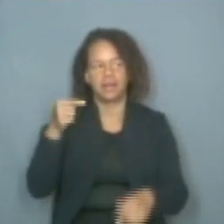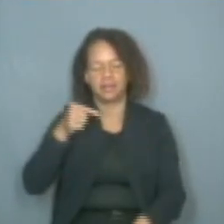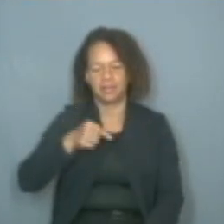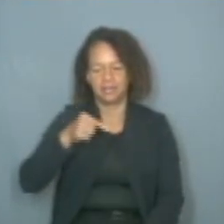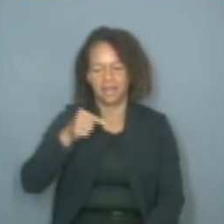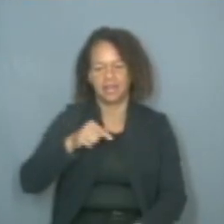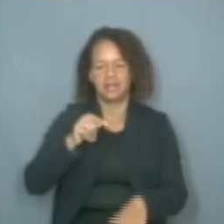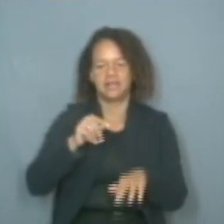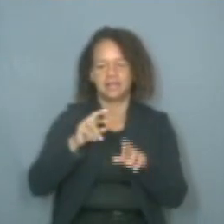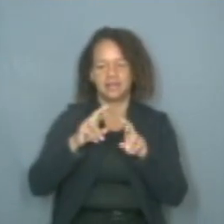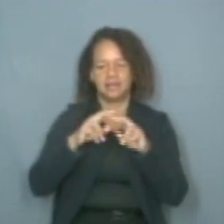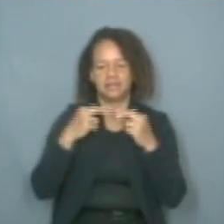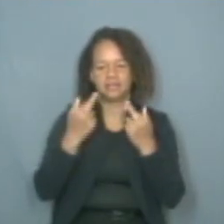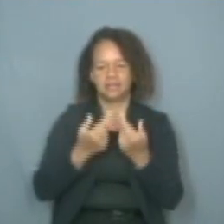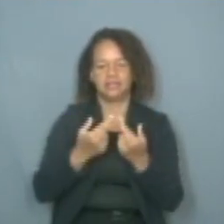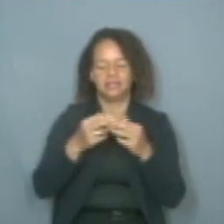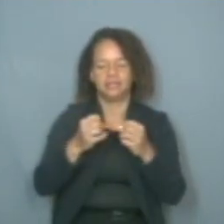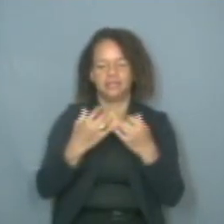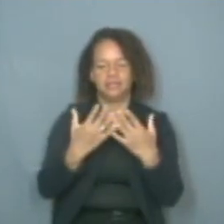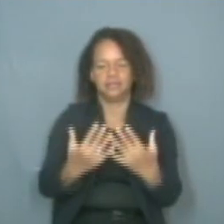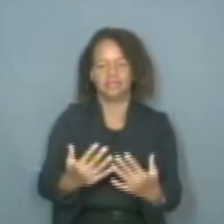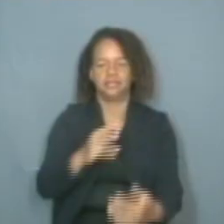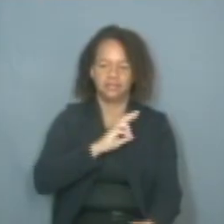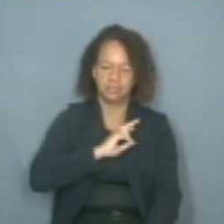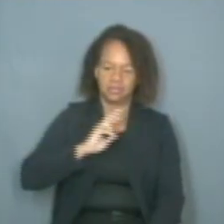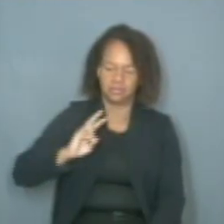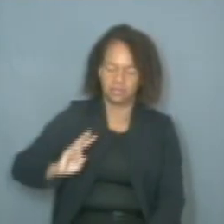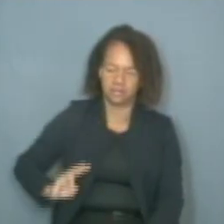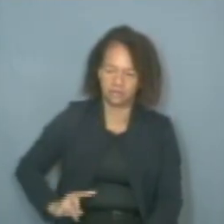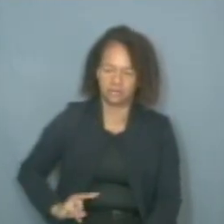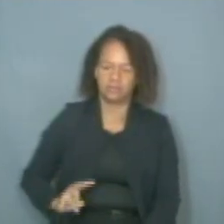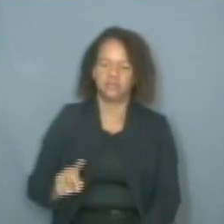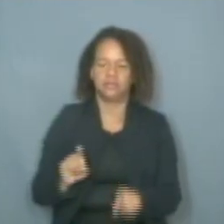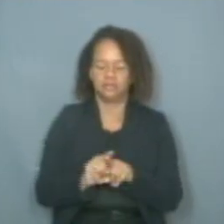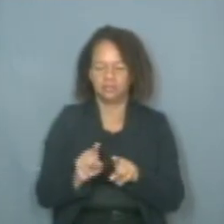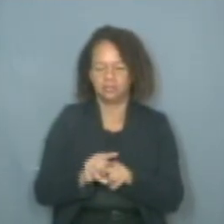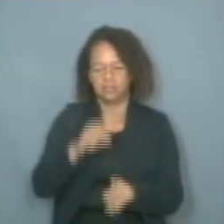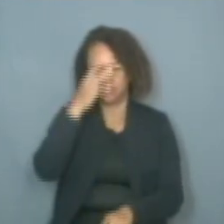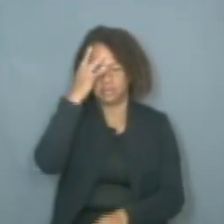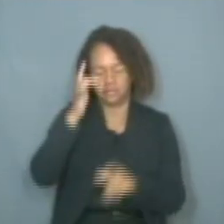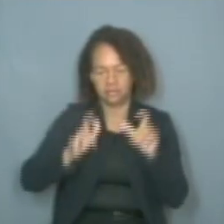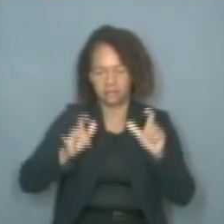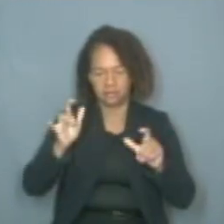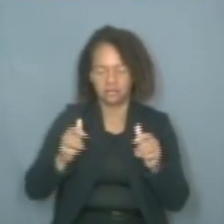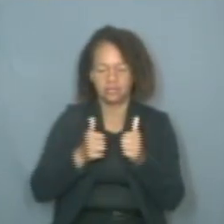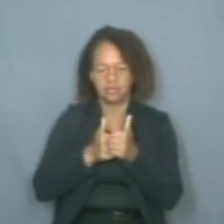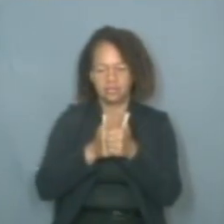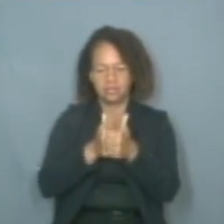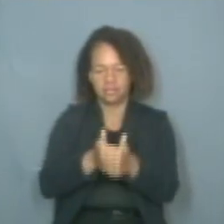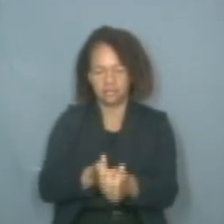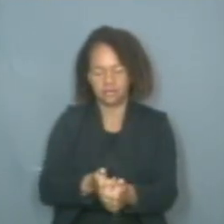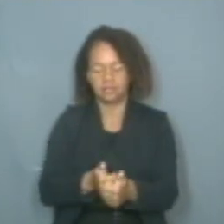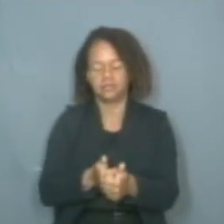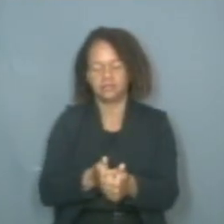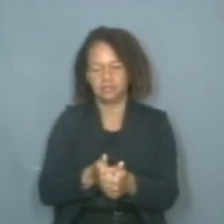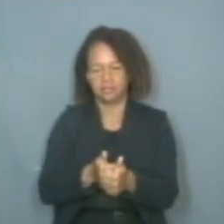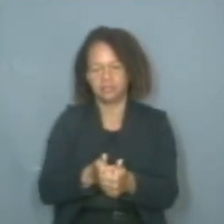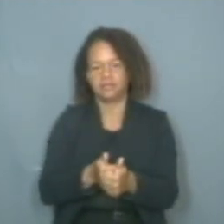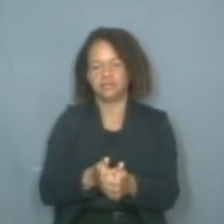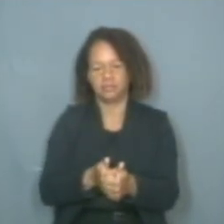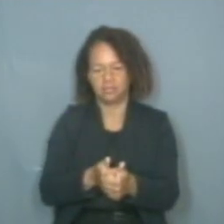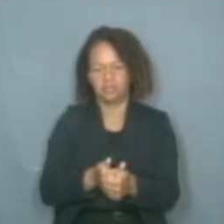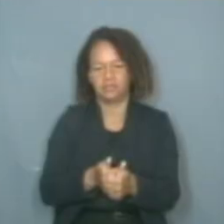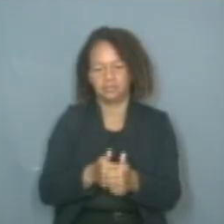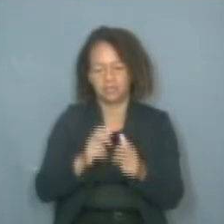nessa sessão plenária, os vereadores. Quero saudar as pessoas que acompanham essa sessão também a partir